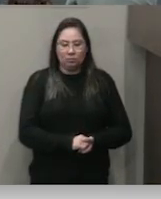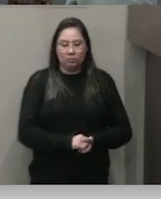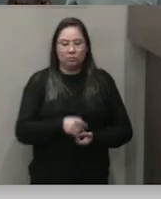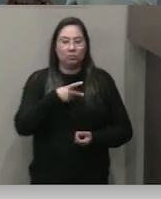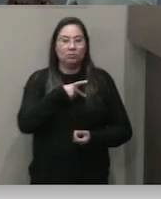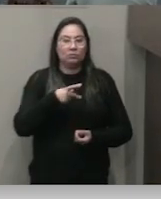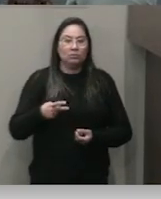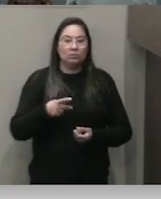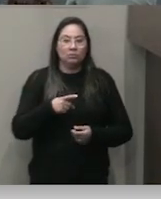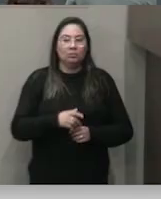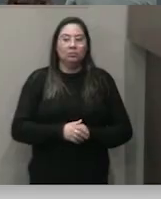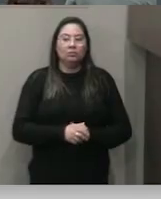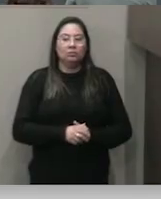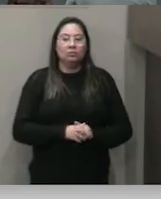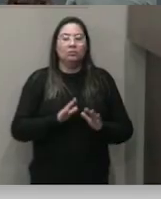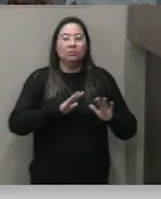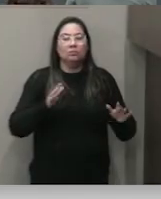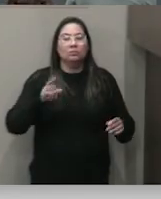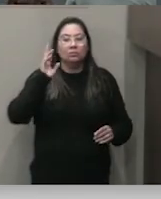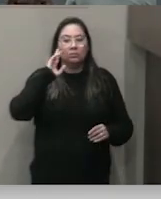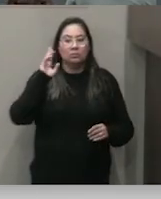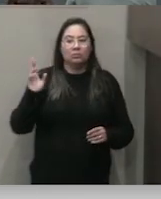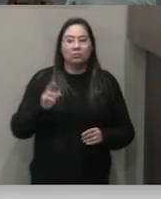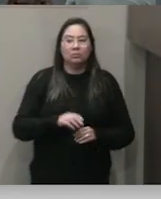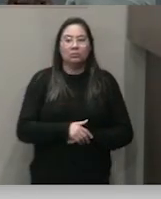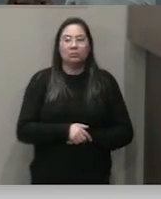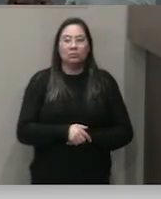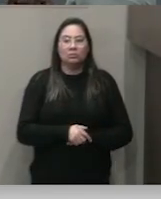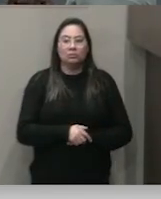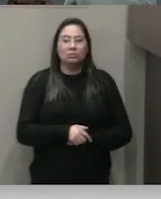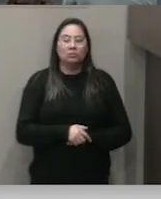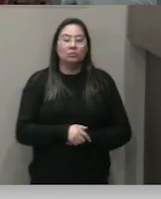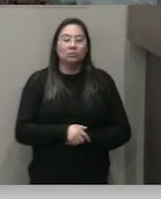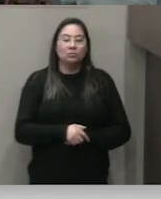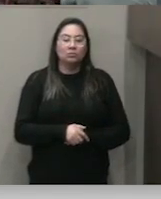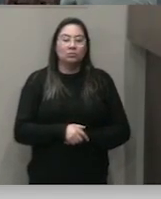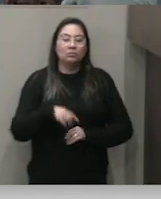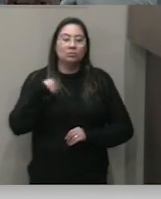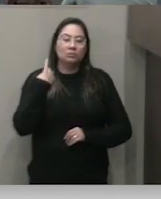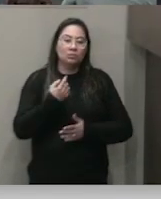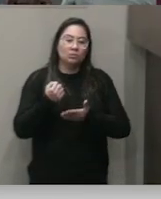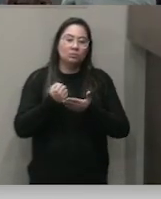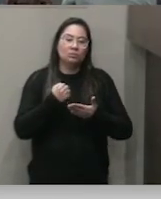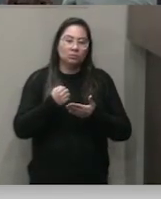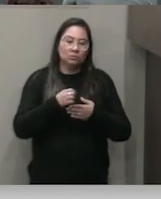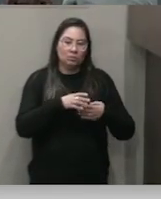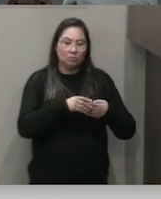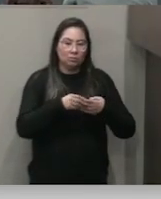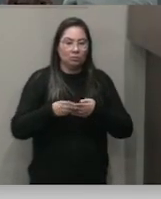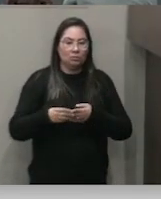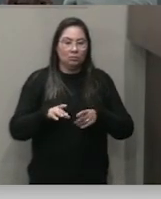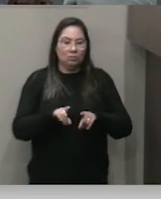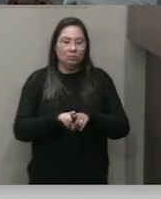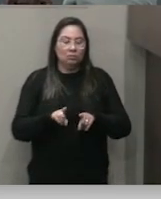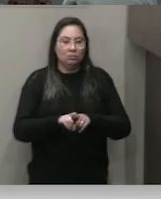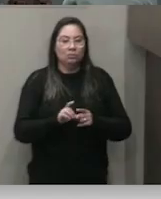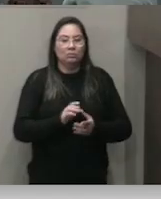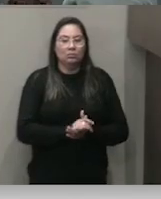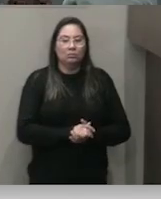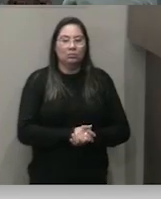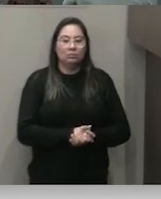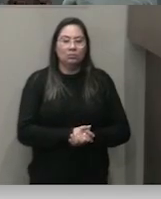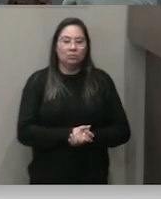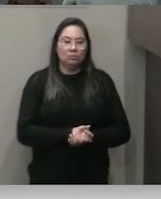Presidente Krug, mesa diretora, Carlos Edis, os nossos assessores aqui acompanhando. Em nome do